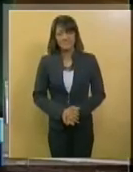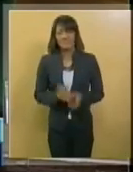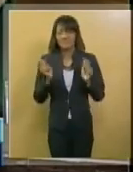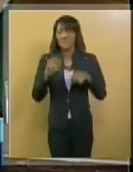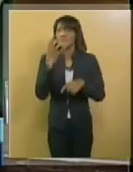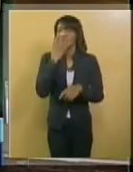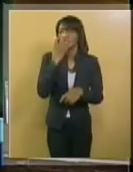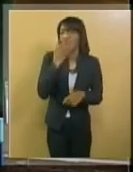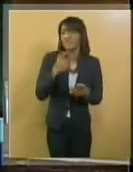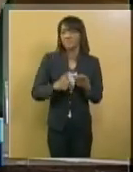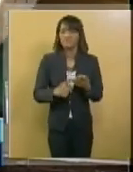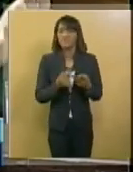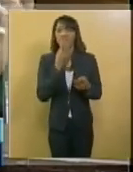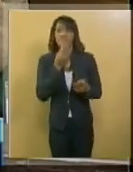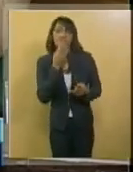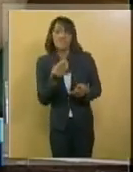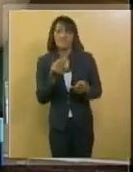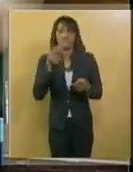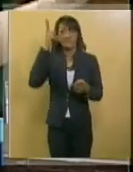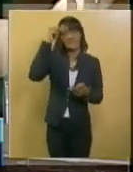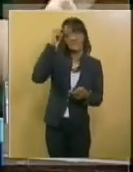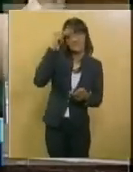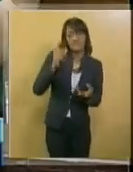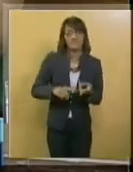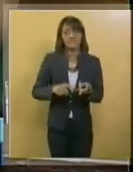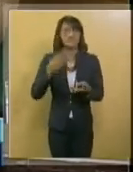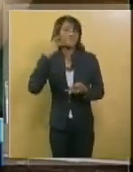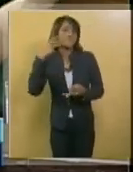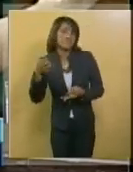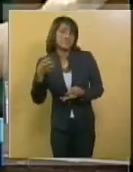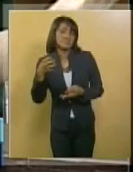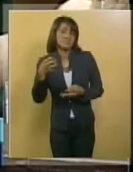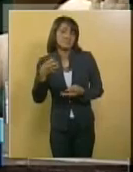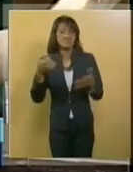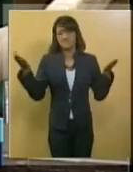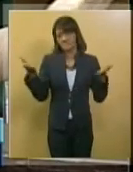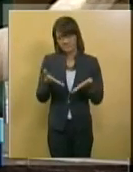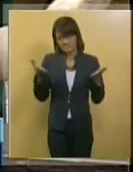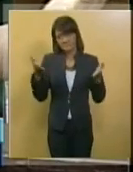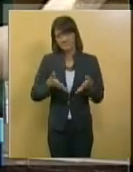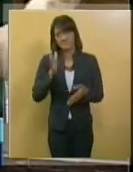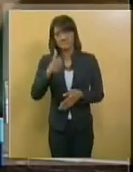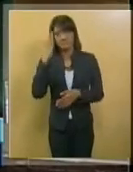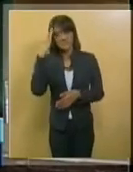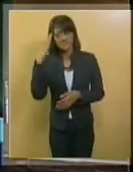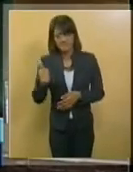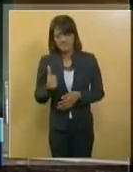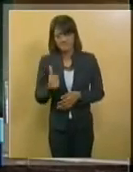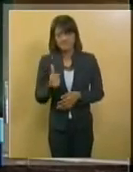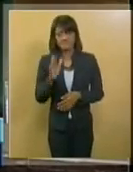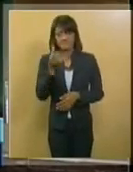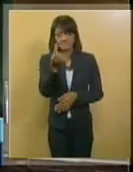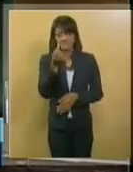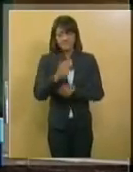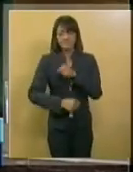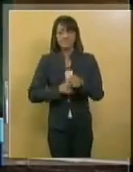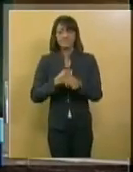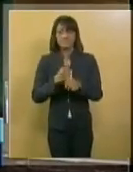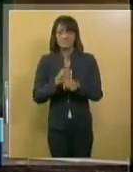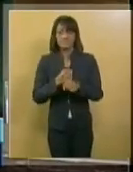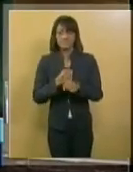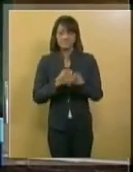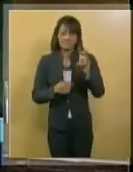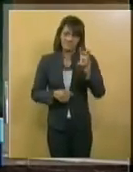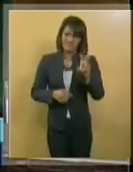isso vale para o homem, isso vale para o cavalo, isso vale para o gato. Hoje já se sabe. Há 6 anos, aliás, 5 que eu